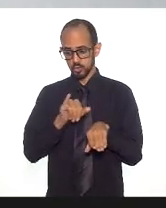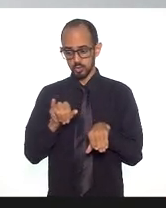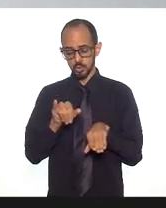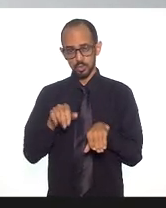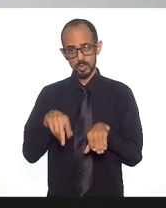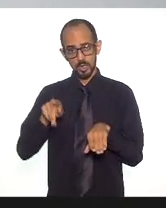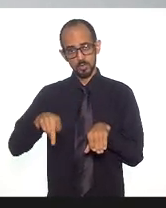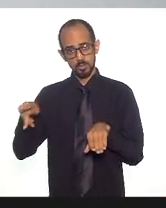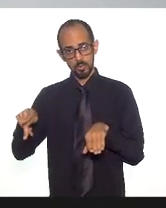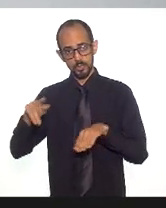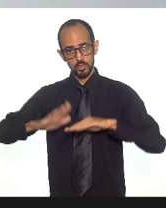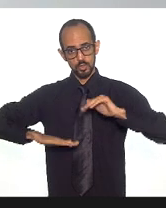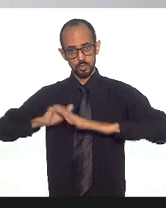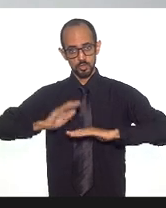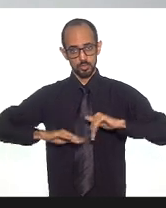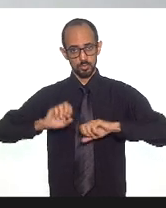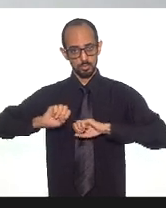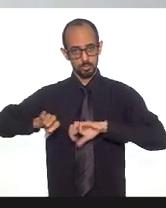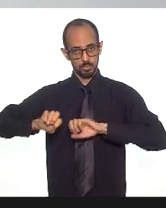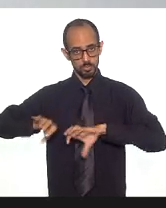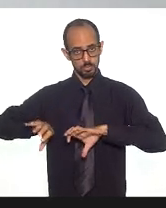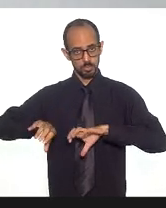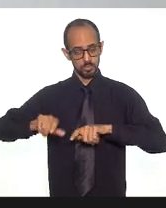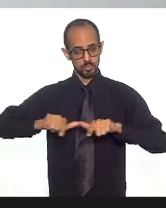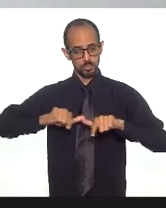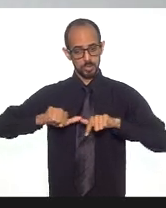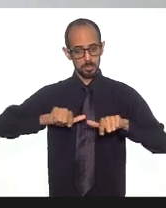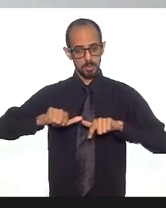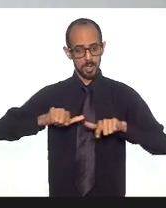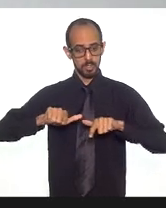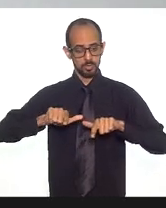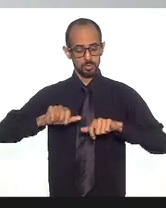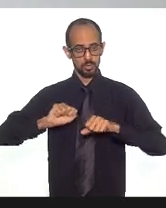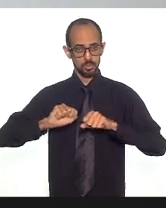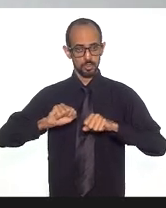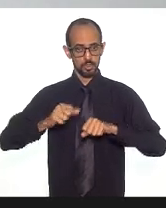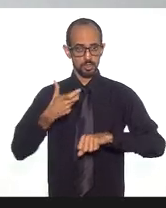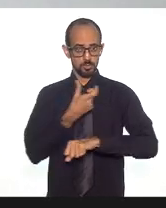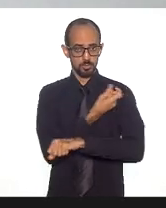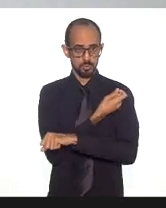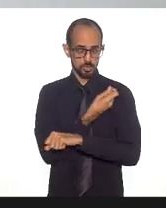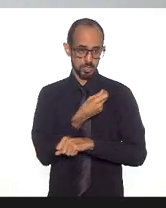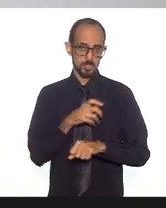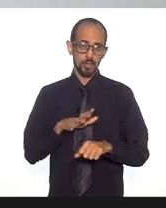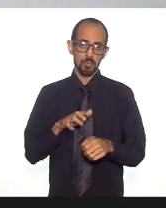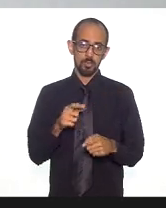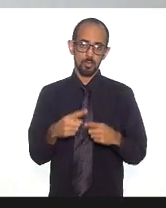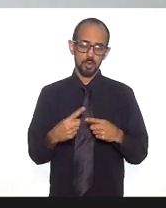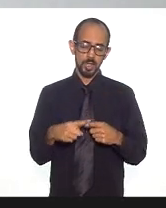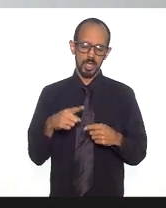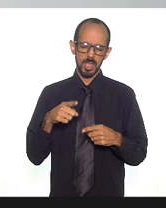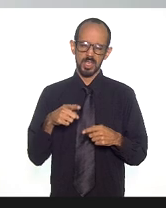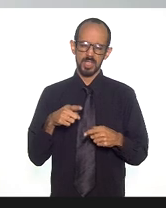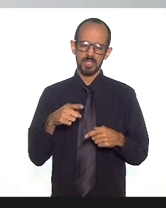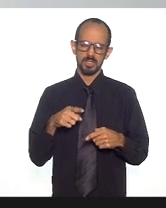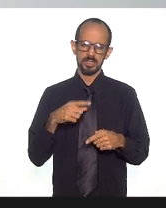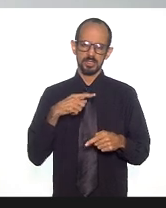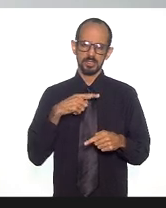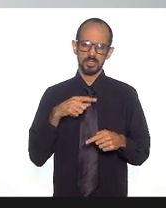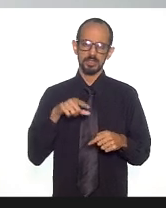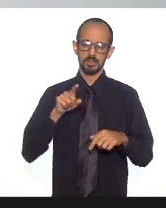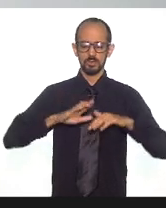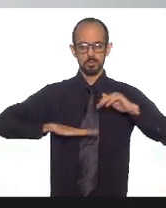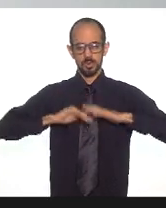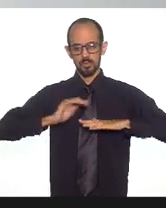na prioridade do trabalho de imunização. Entendo que os tutores, na verdade, desempenham, né, o trabalho de profissionais de